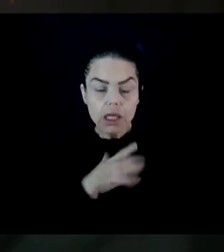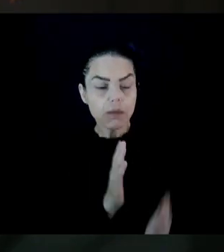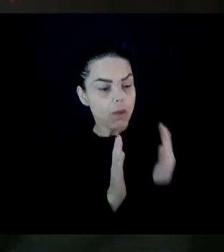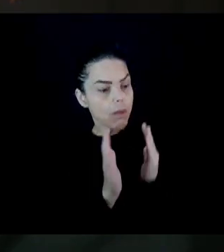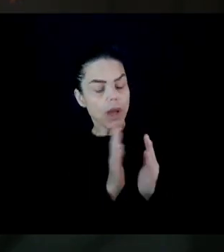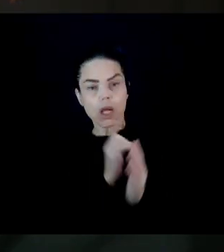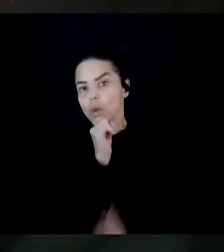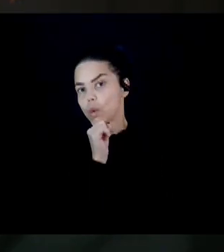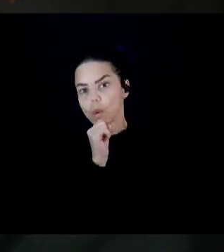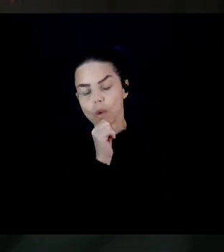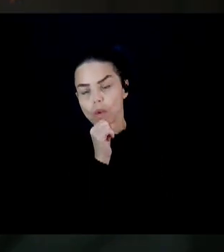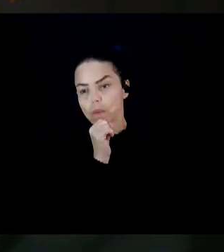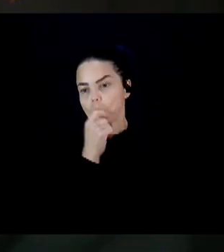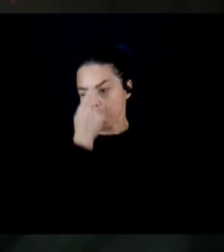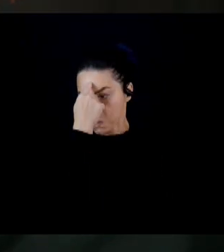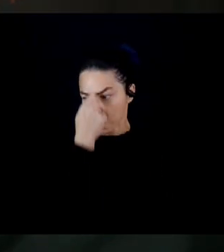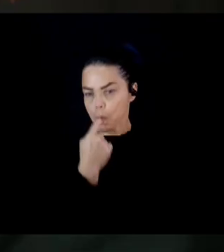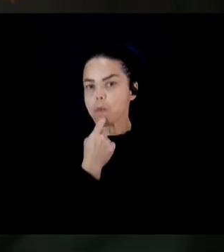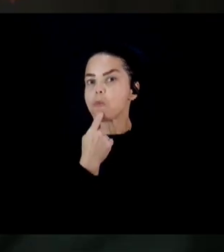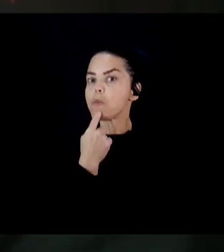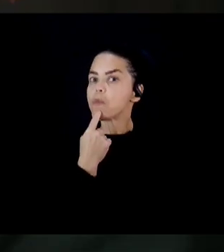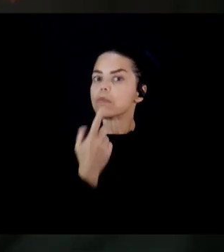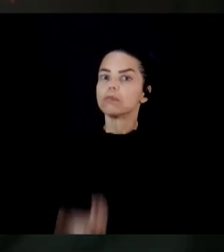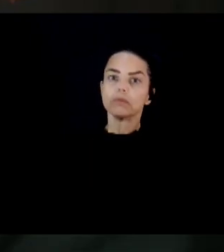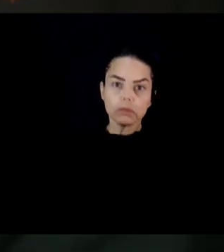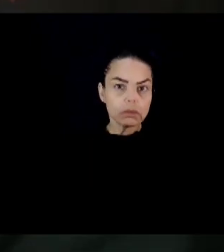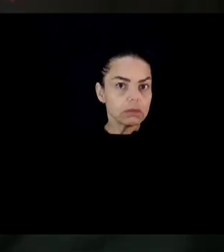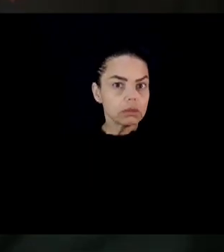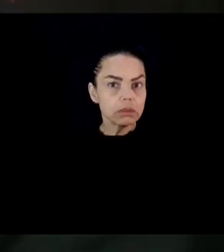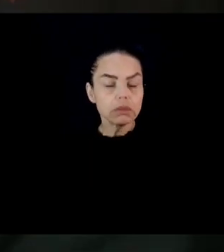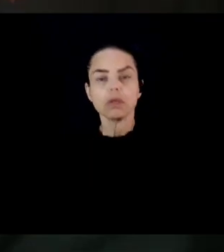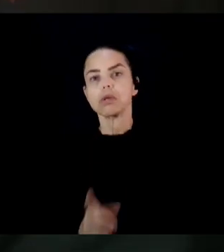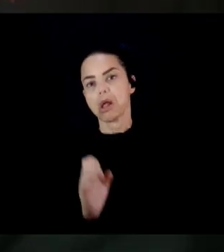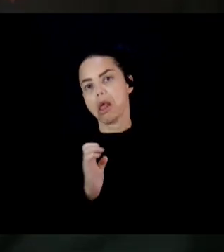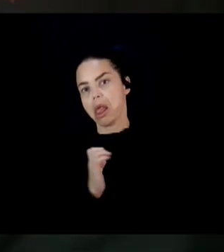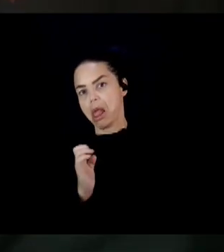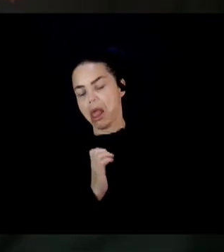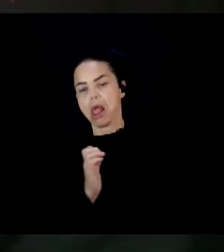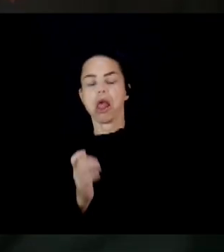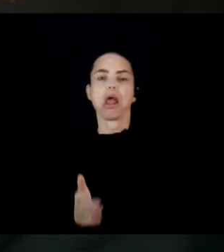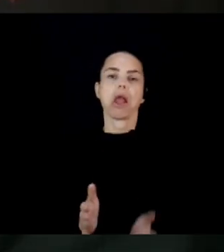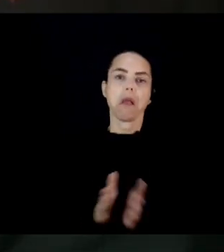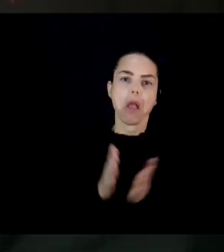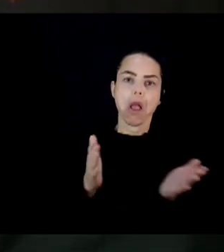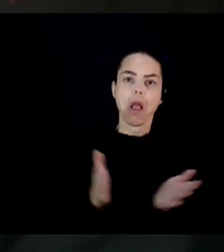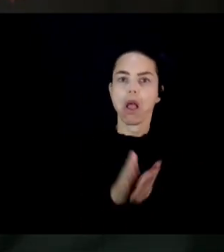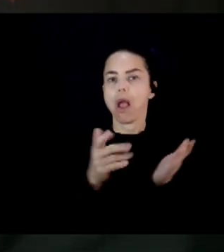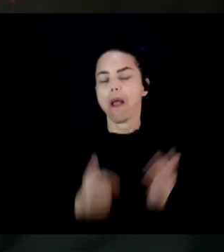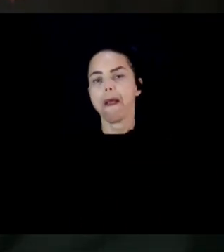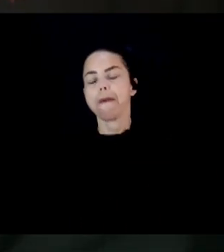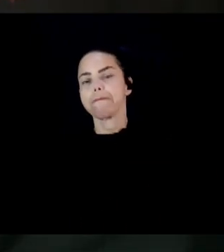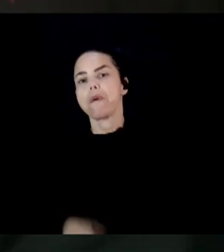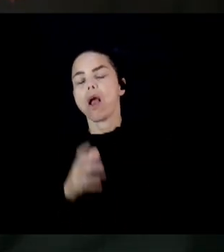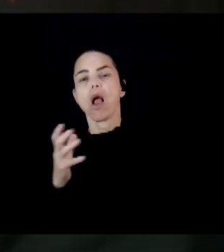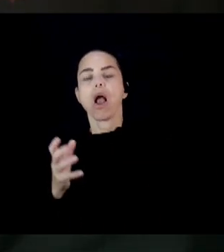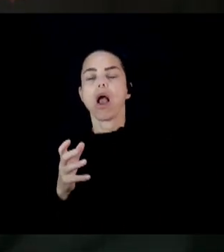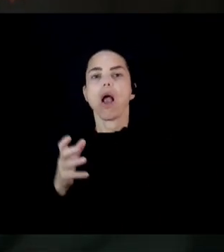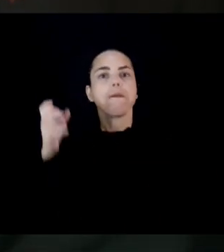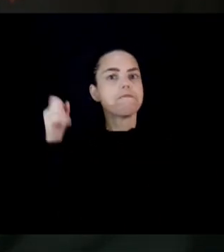seu perfil, da sua, se você é rico, se você é pobre, se você é branco, se você é preto.